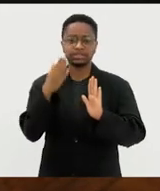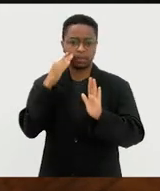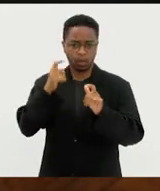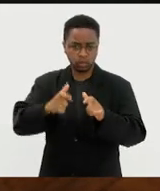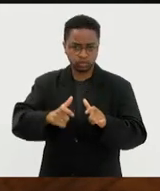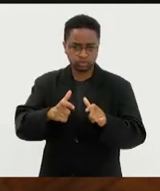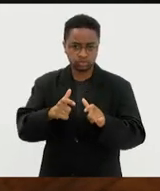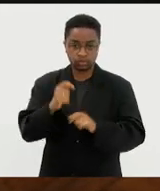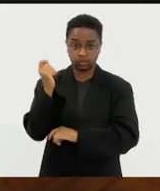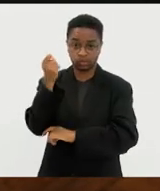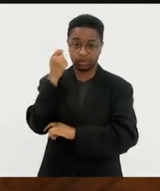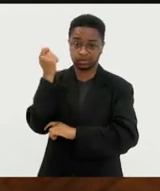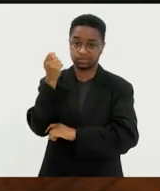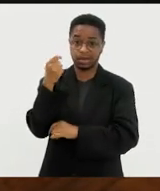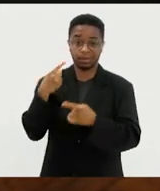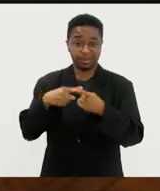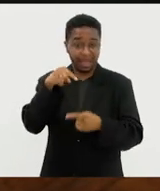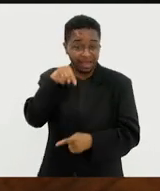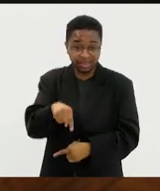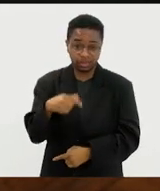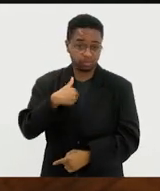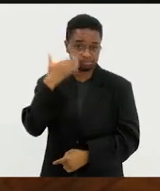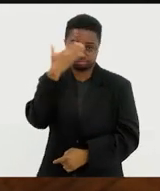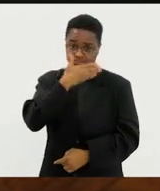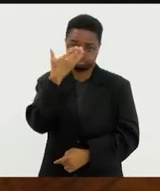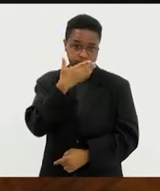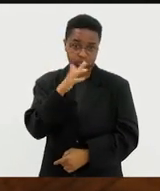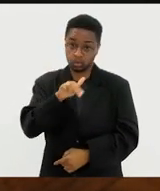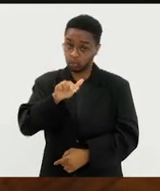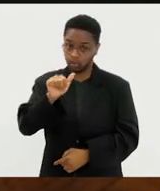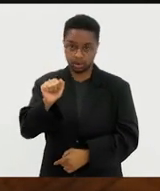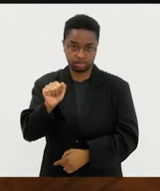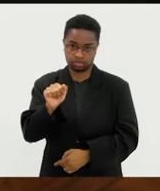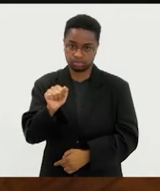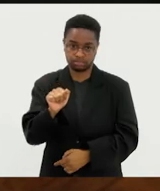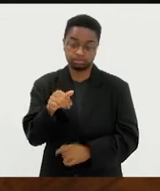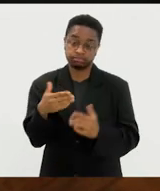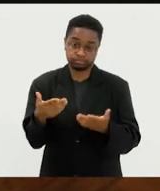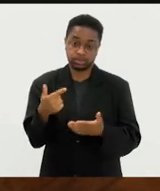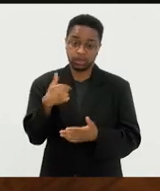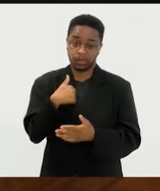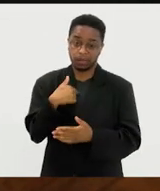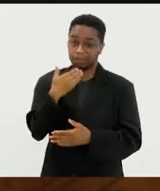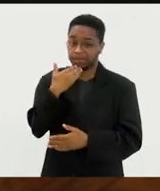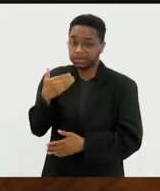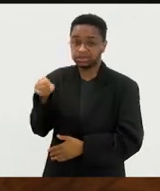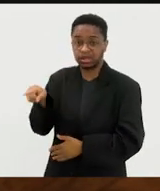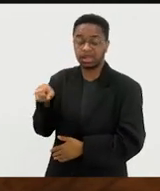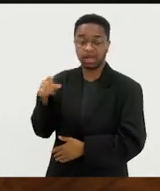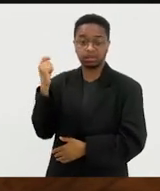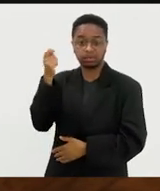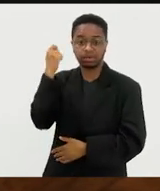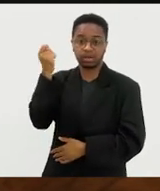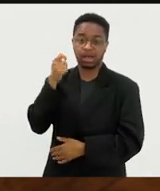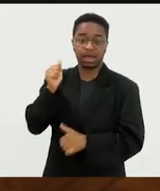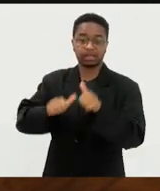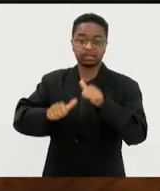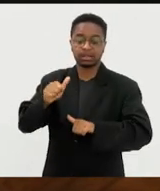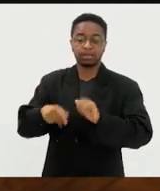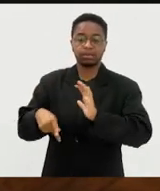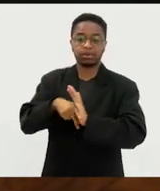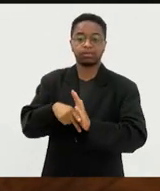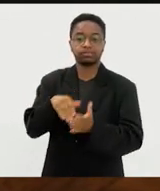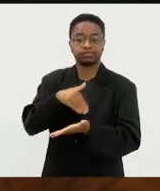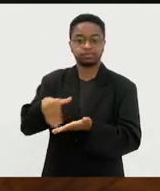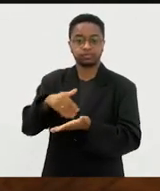No Rio Grande do Sul, porque aqui eu nunca vi. Eu fui conseguindo no Rio Grande do Sul uma análise pela Secretaria de Fazenda, muito